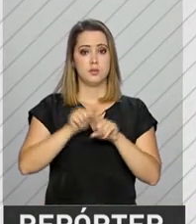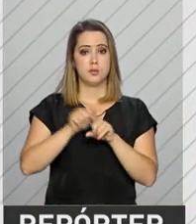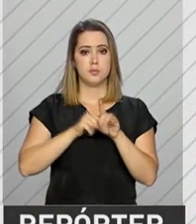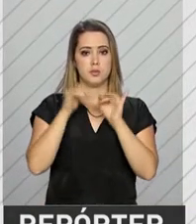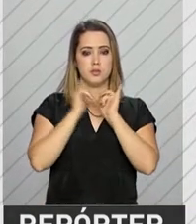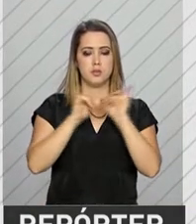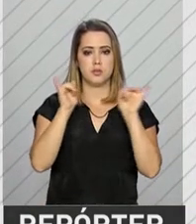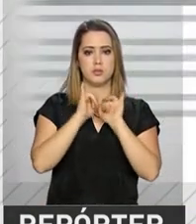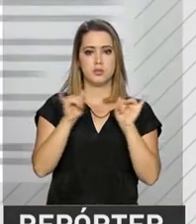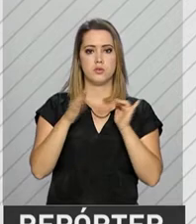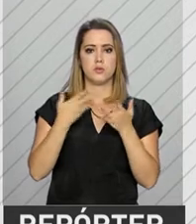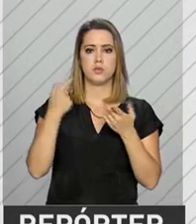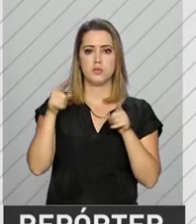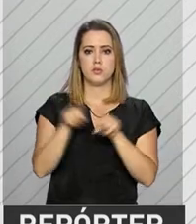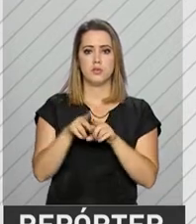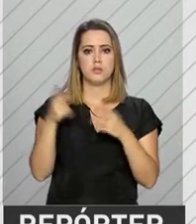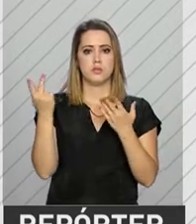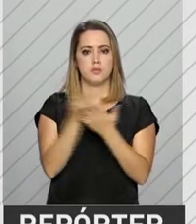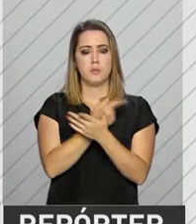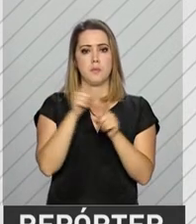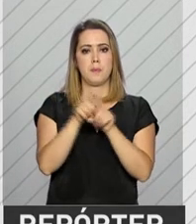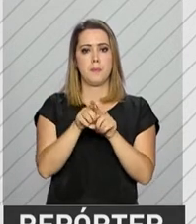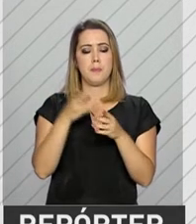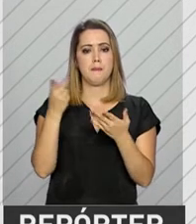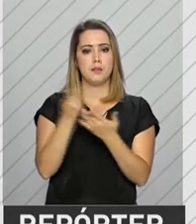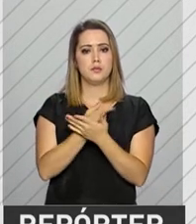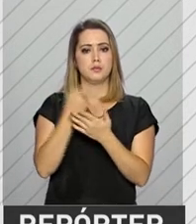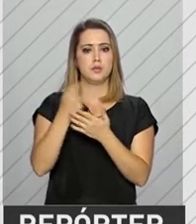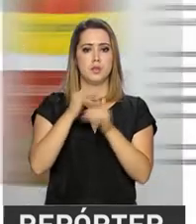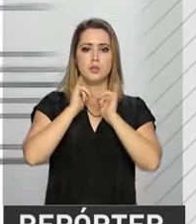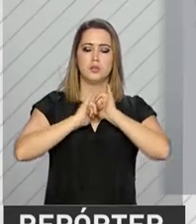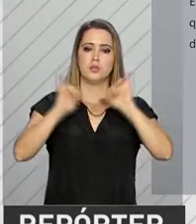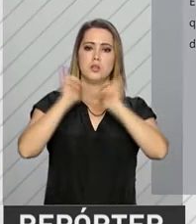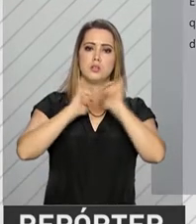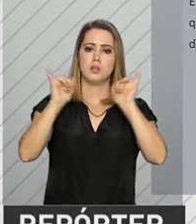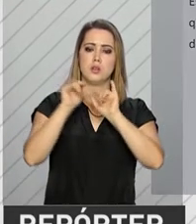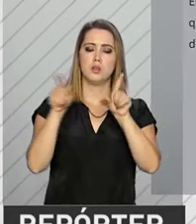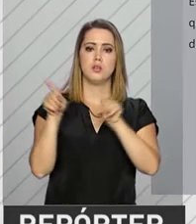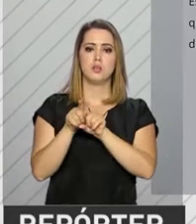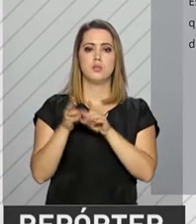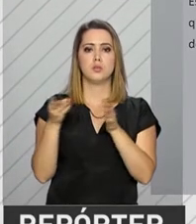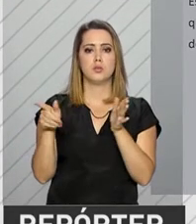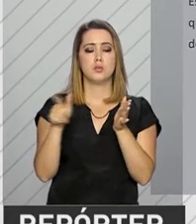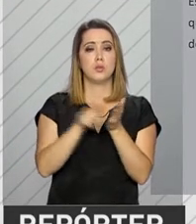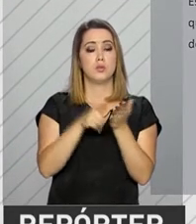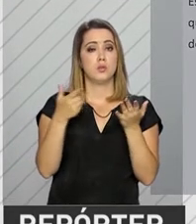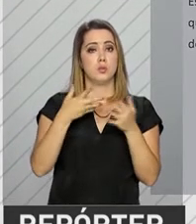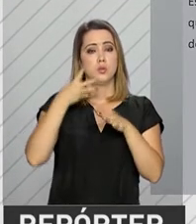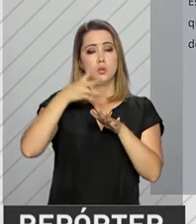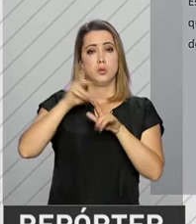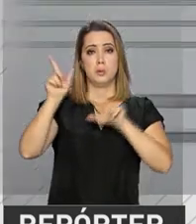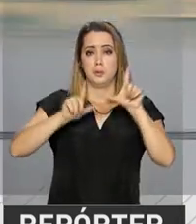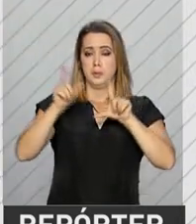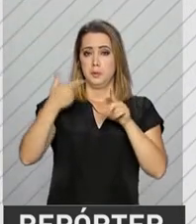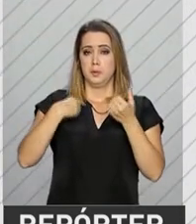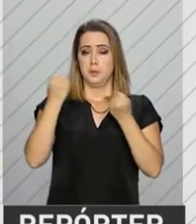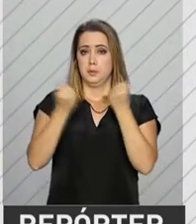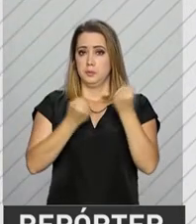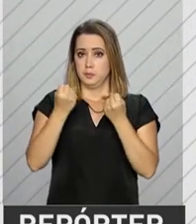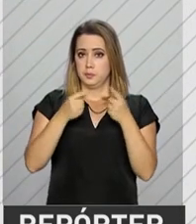divulgação das campanhas de recall eram feitas em anúncios publicitários pela imprensa e no caso dos automóveis